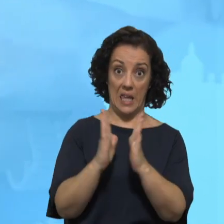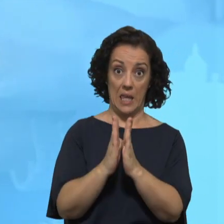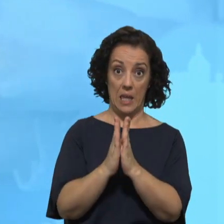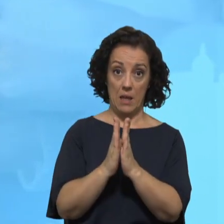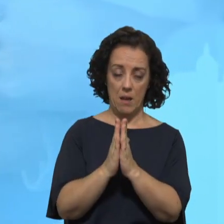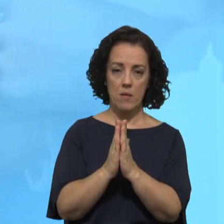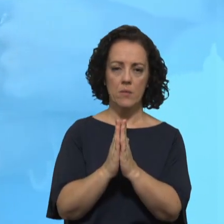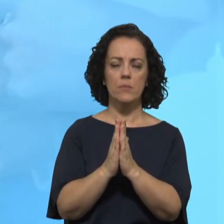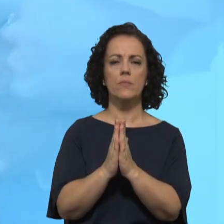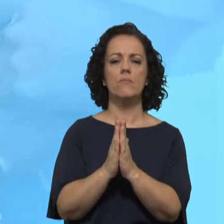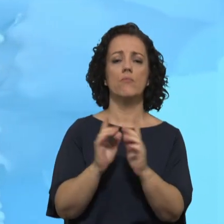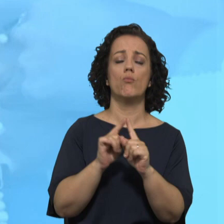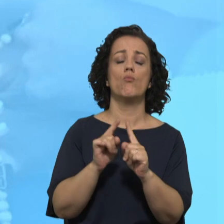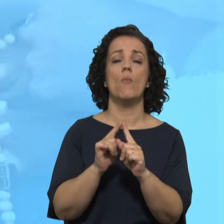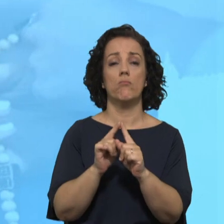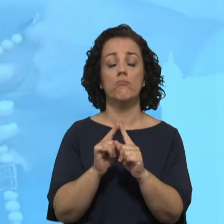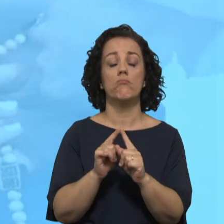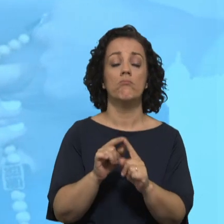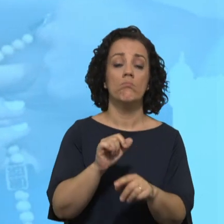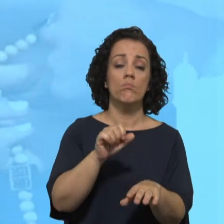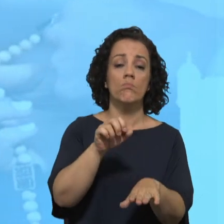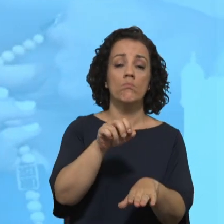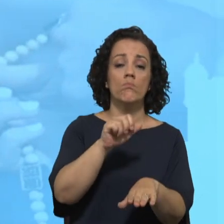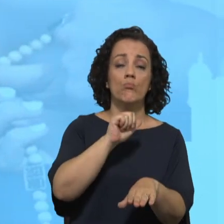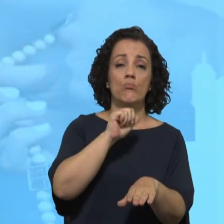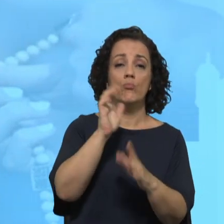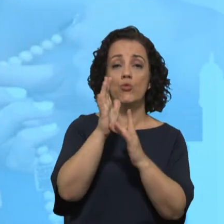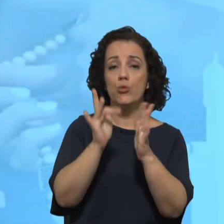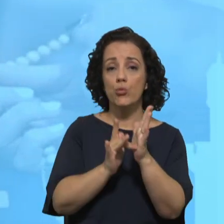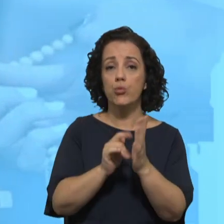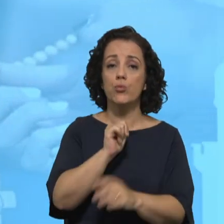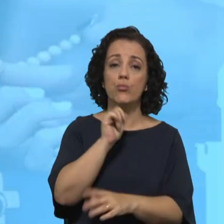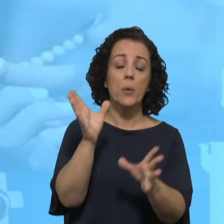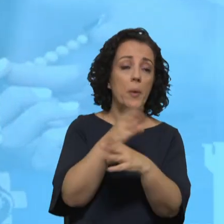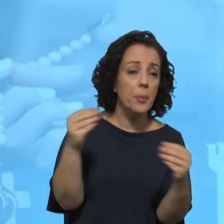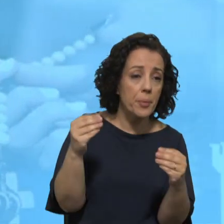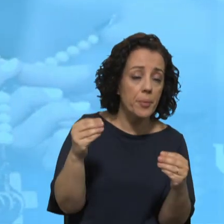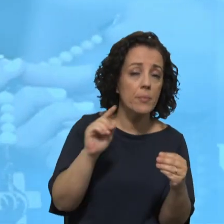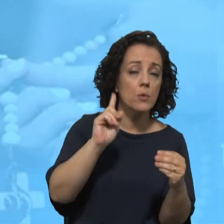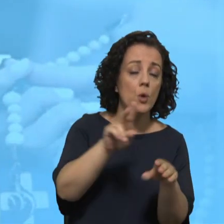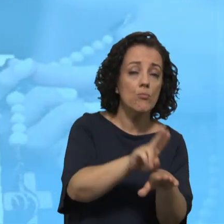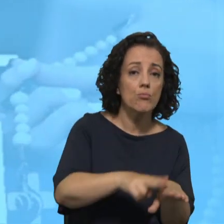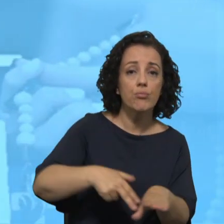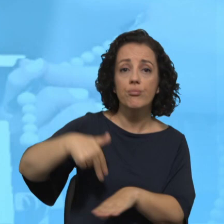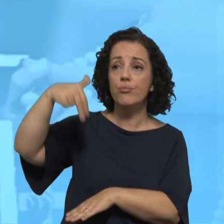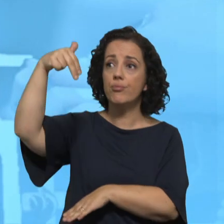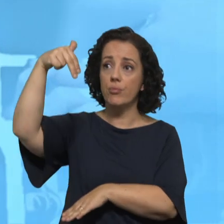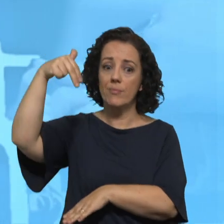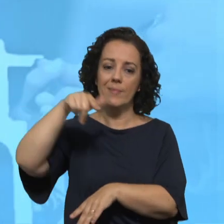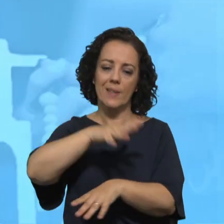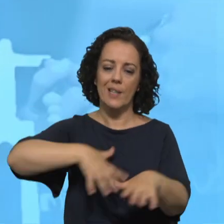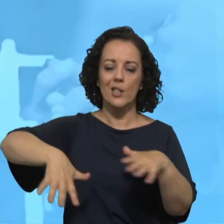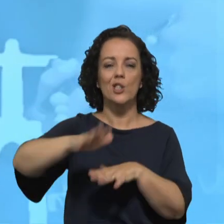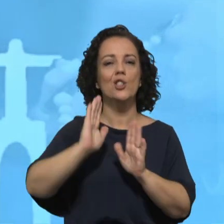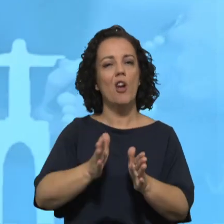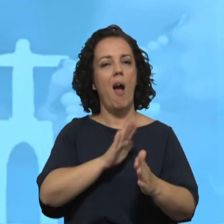após a sua ausência e a ressurreição de Jesus, uma Igreja que já caminha. Nós vamos ficar agora